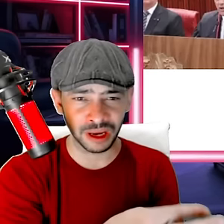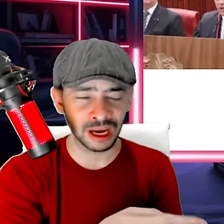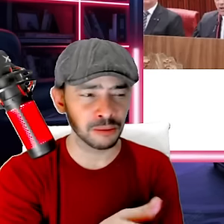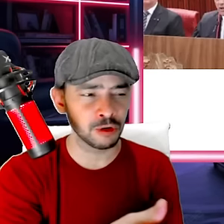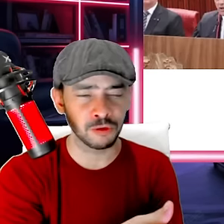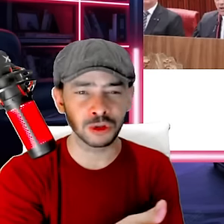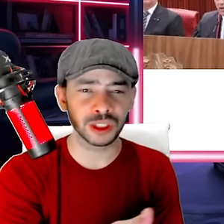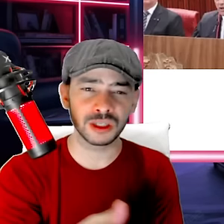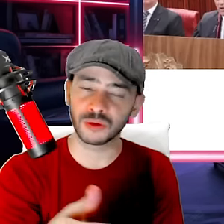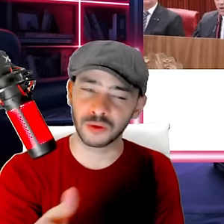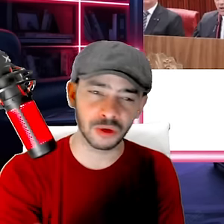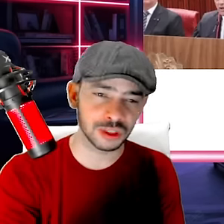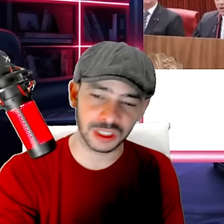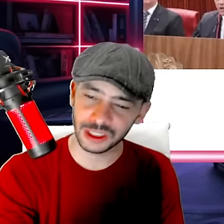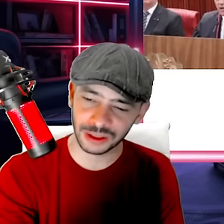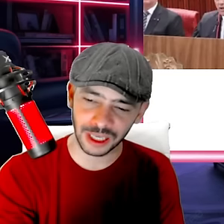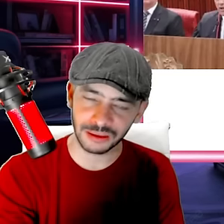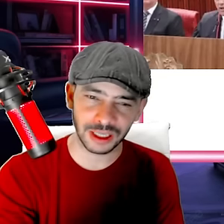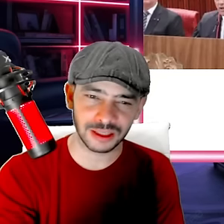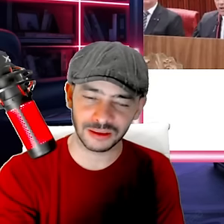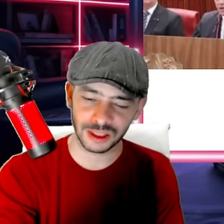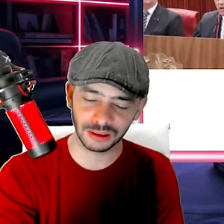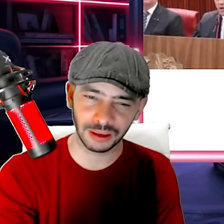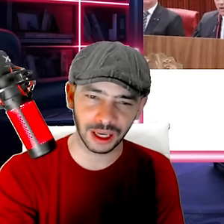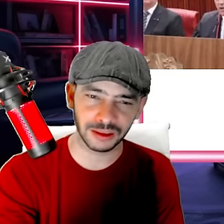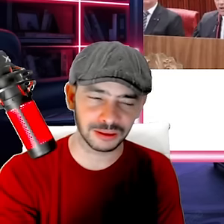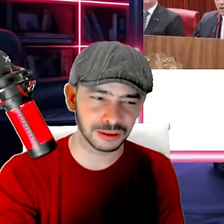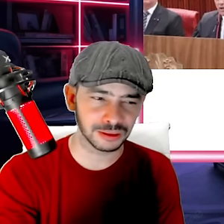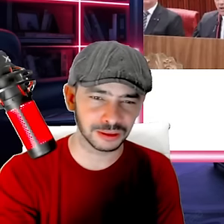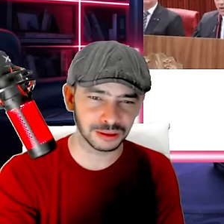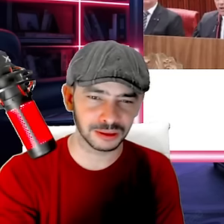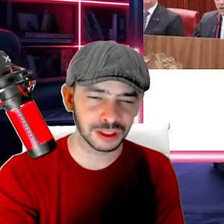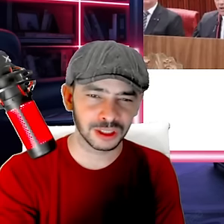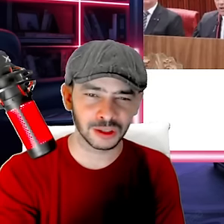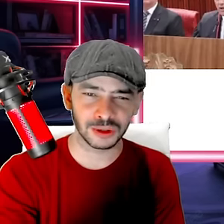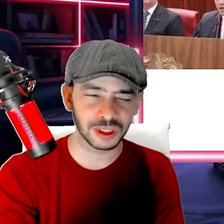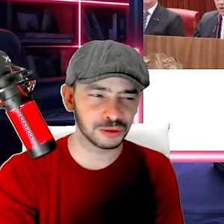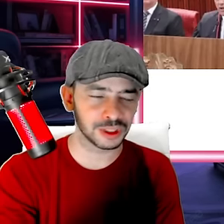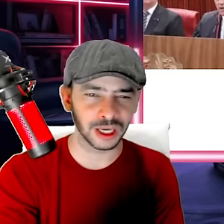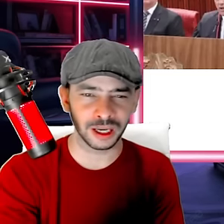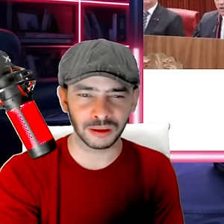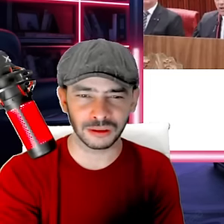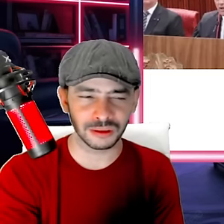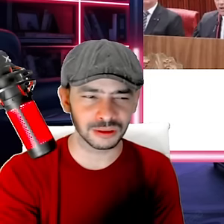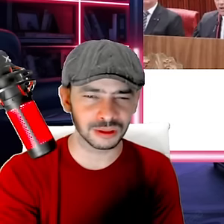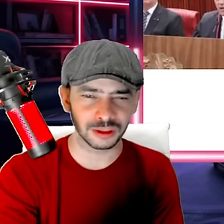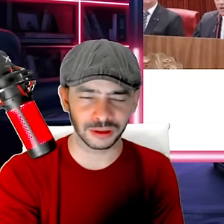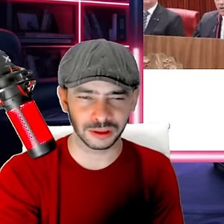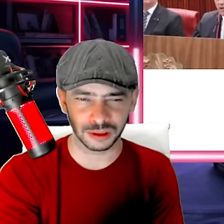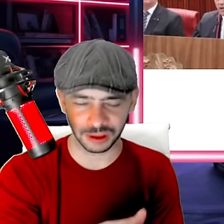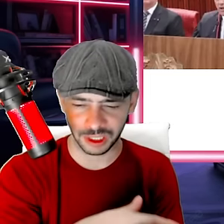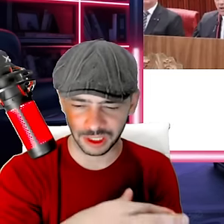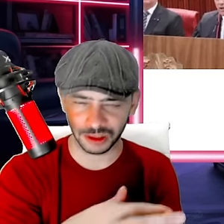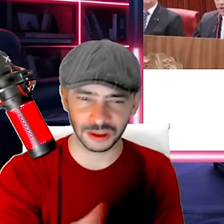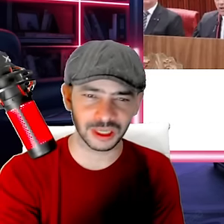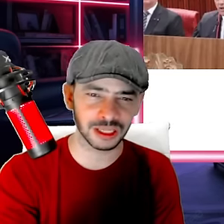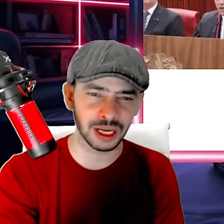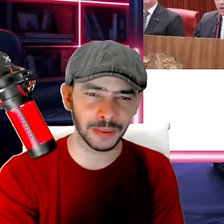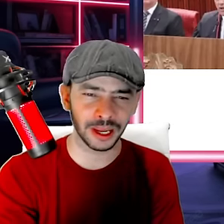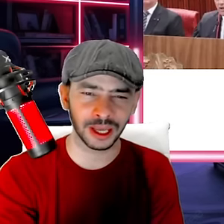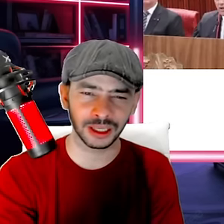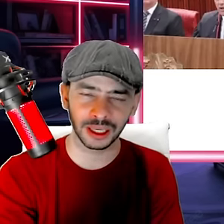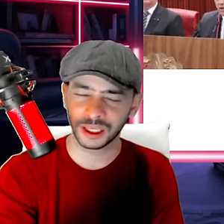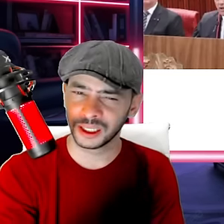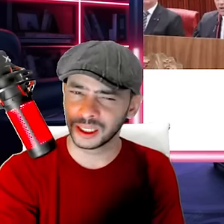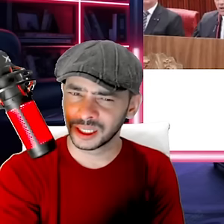vai ver ah meu vozinho vozinho tá no no celular no no no no ticoteco no no no nas redes sociais